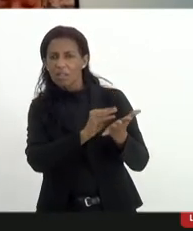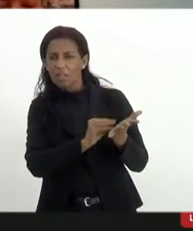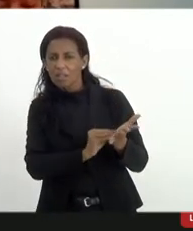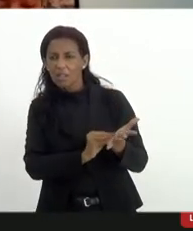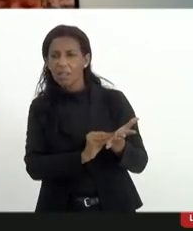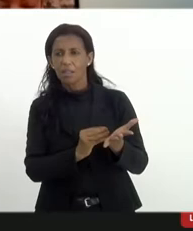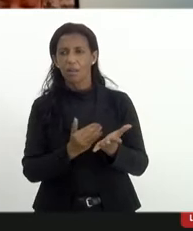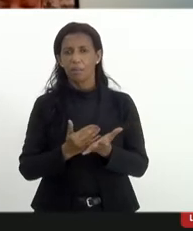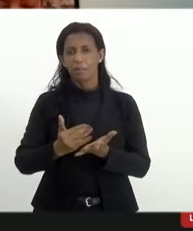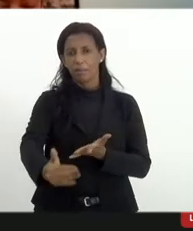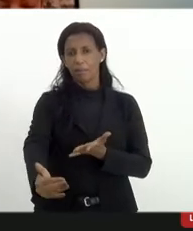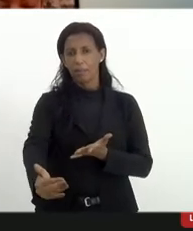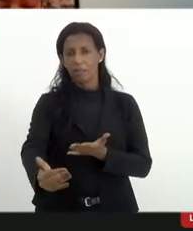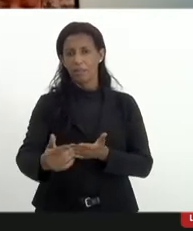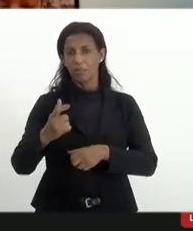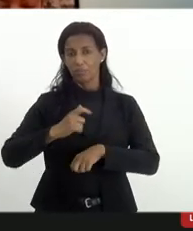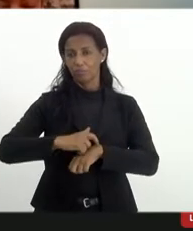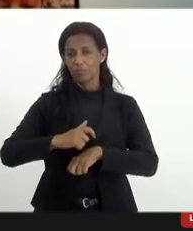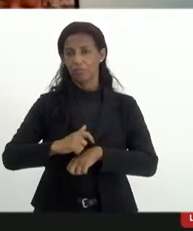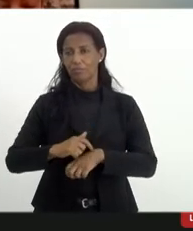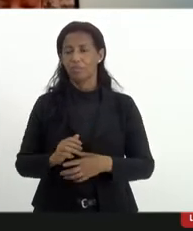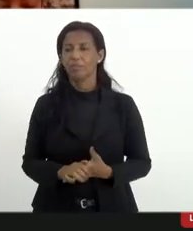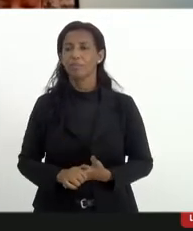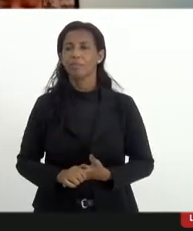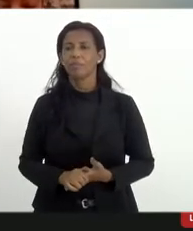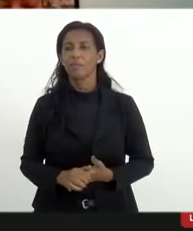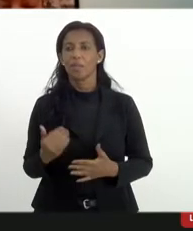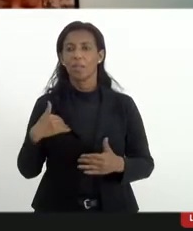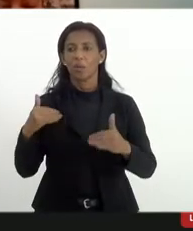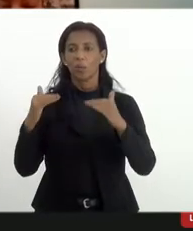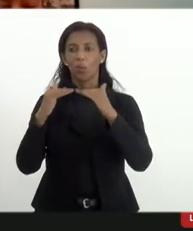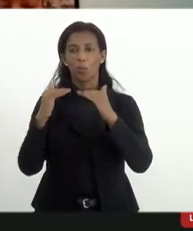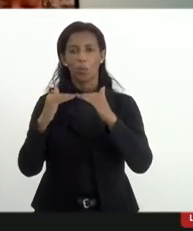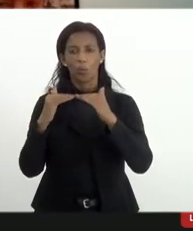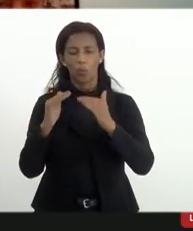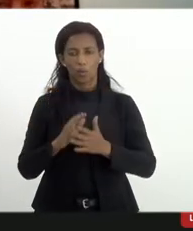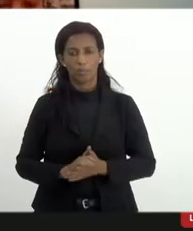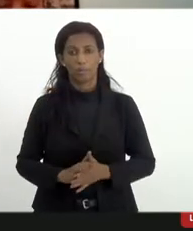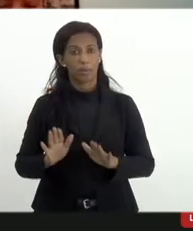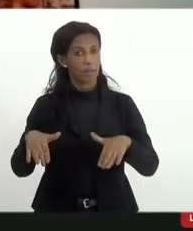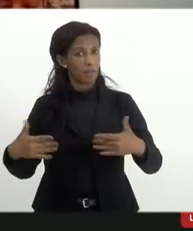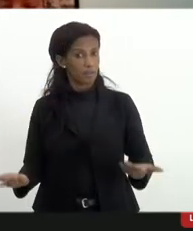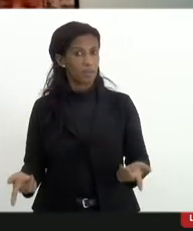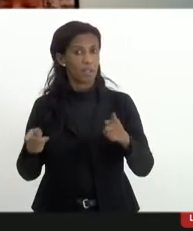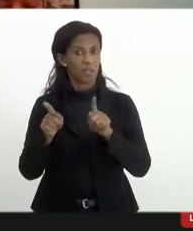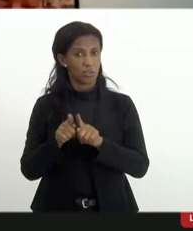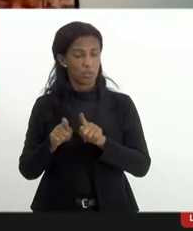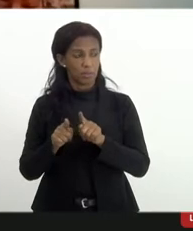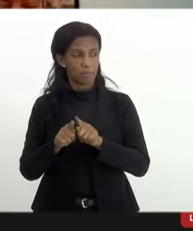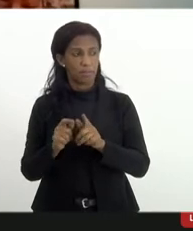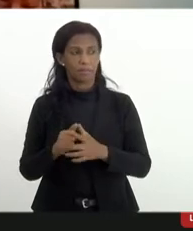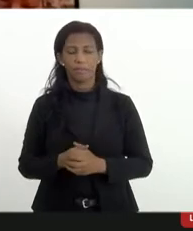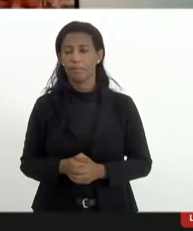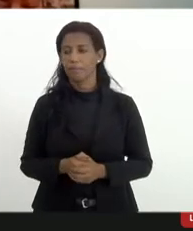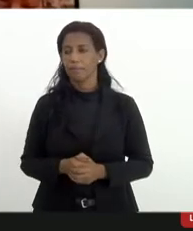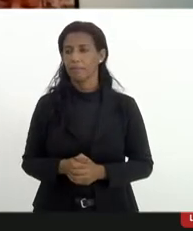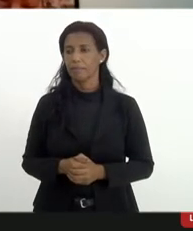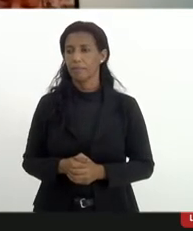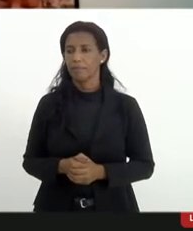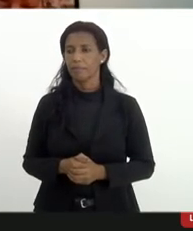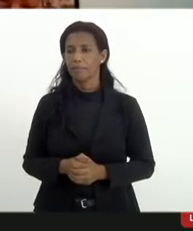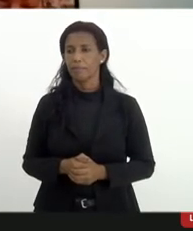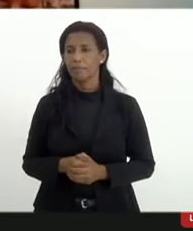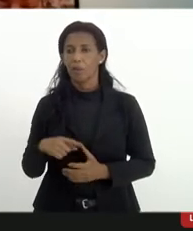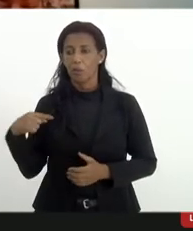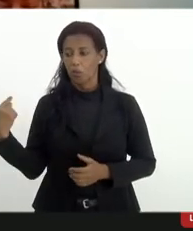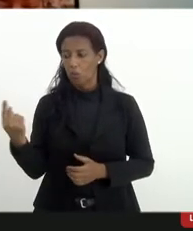de início de prazo. Isso concordo plenamente. É evidente também, por outro lado, que assim como